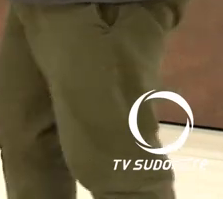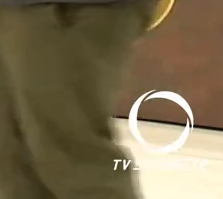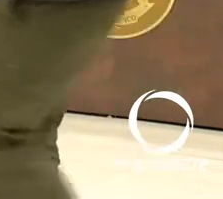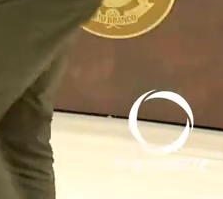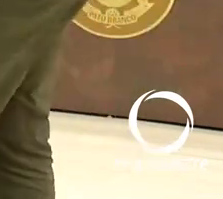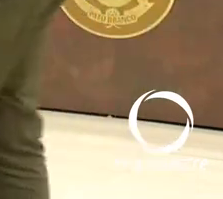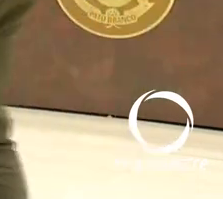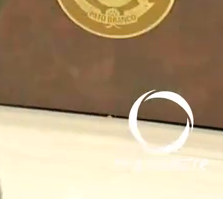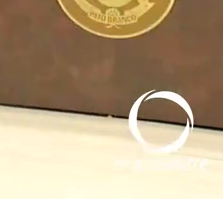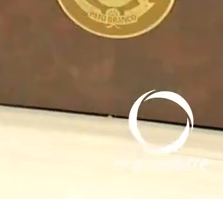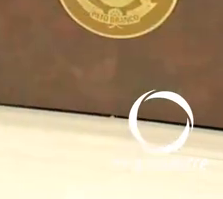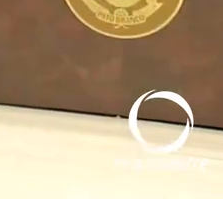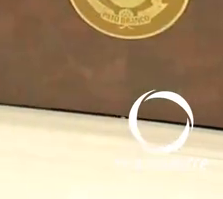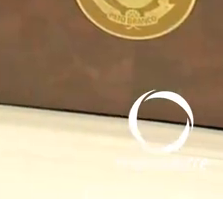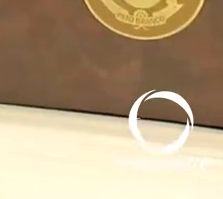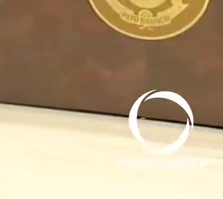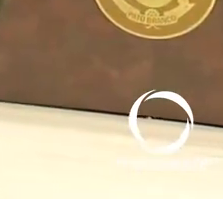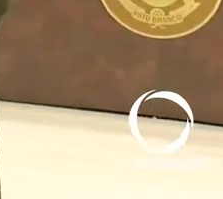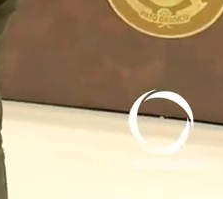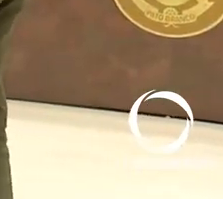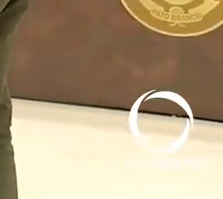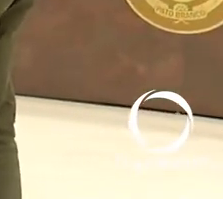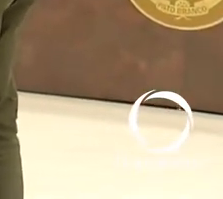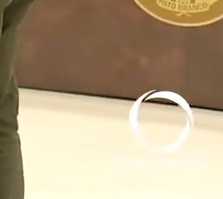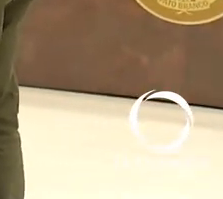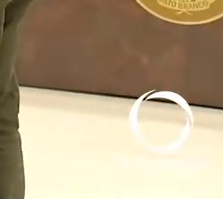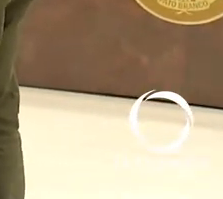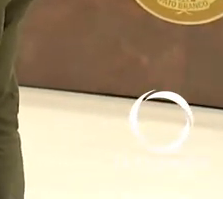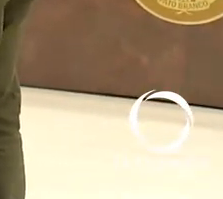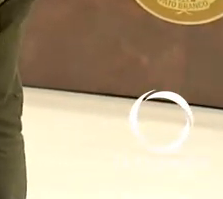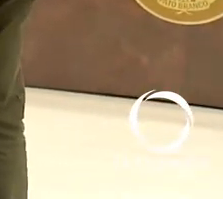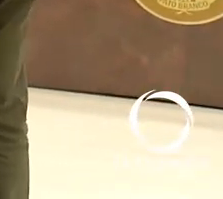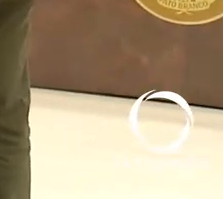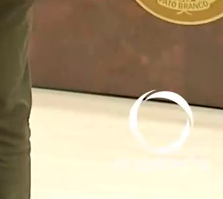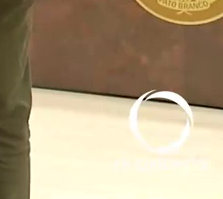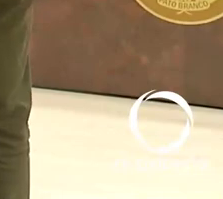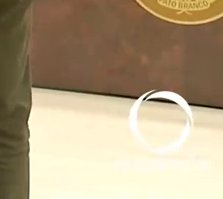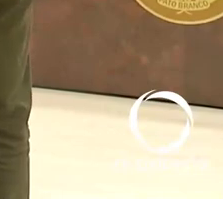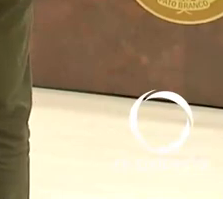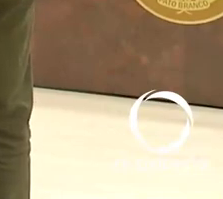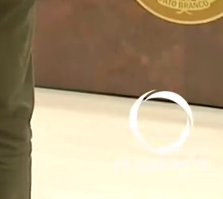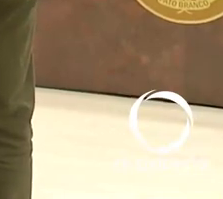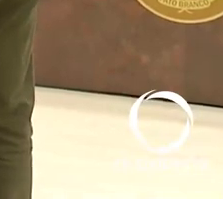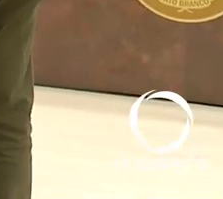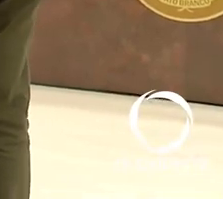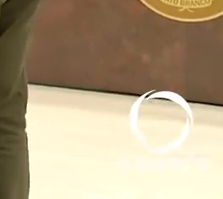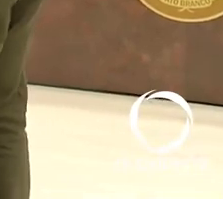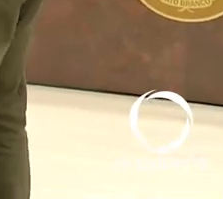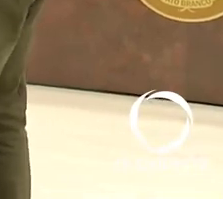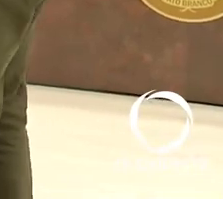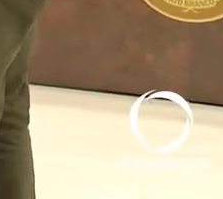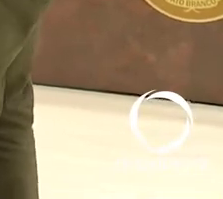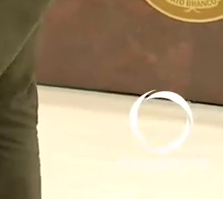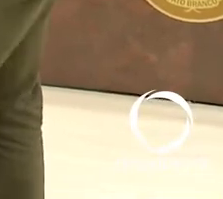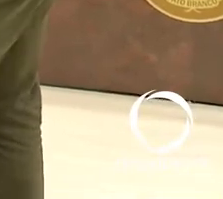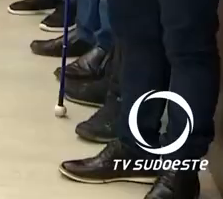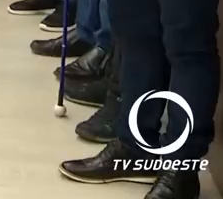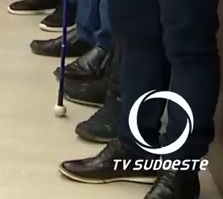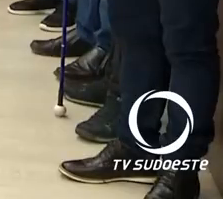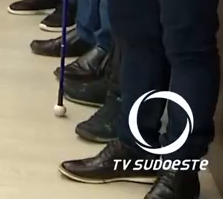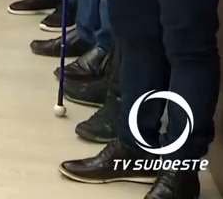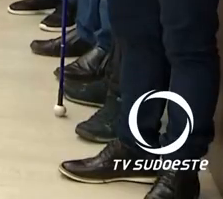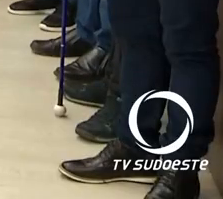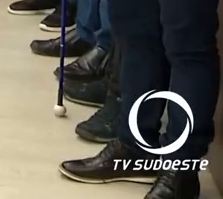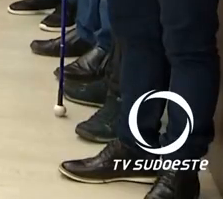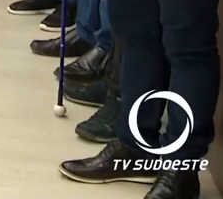A moção de aplausos para o Centro Universitário de Pato Branco foi entregue pelo vereador Rômulo Fajão, União Brasil, autor da proposta. Foi pela conquista